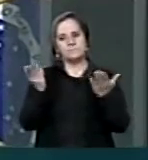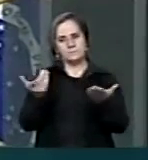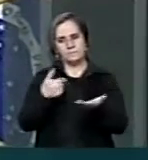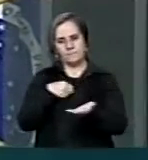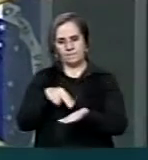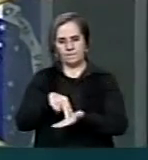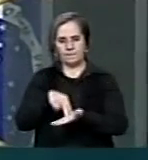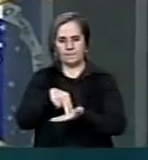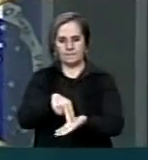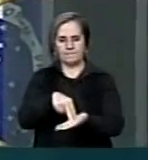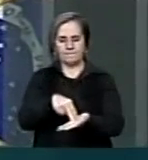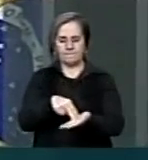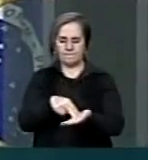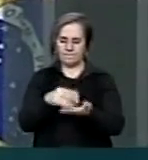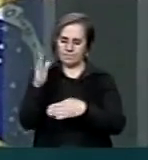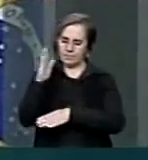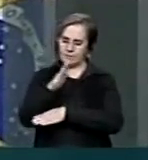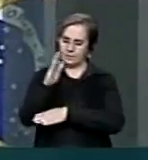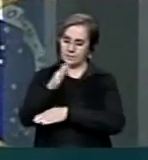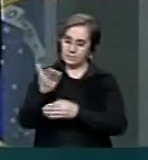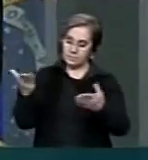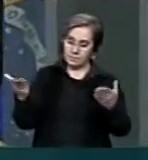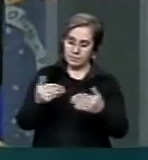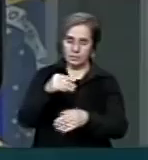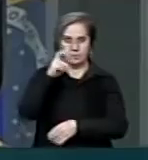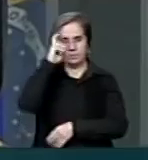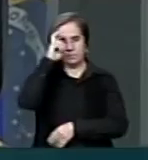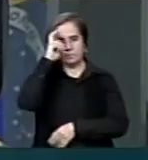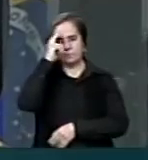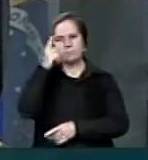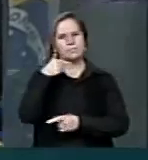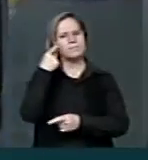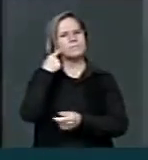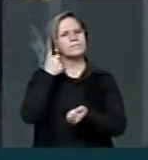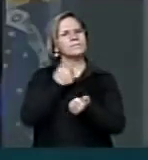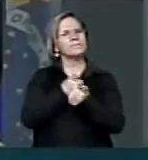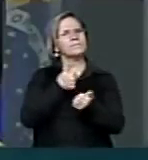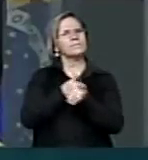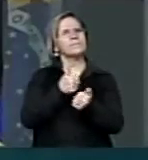tribuna nesta tarde de quinta-feira, senhor presidente, para fazer uma reflexão